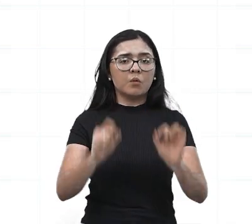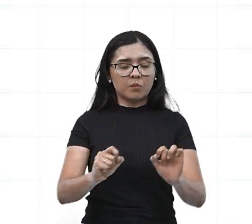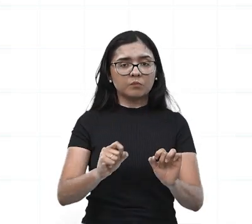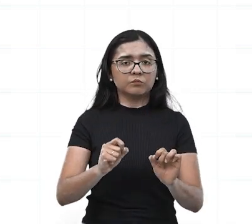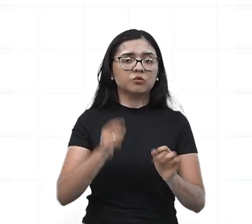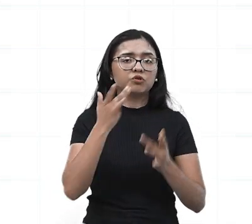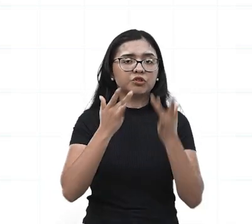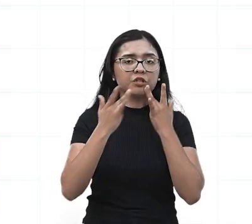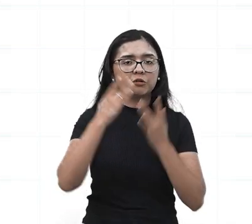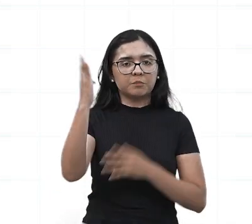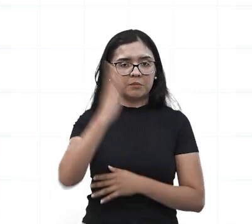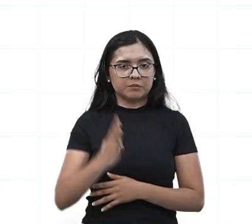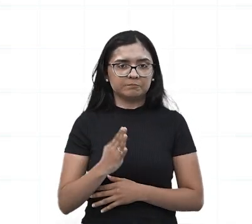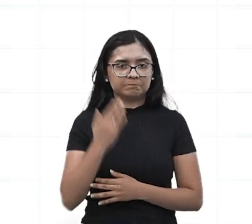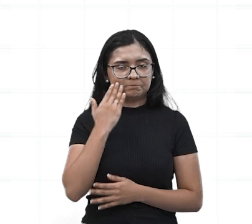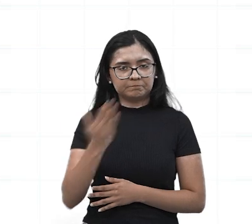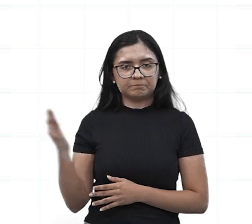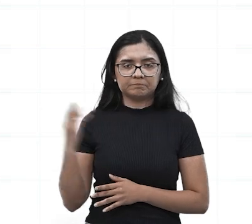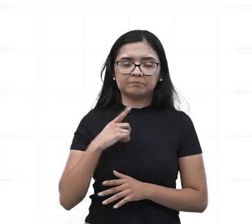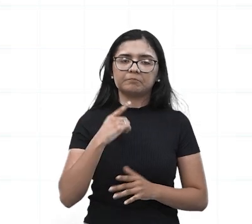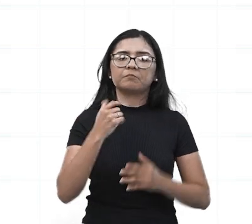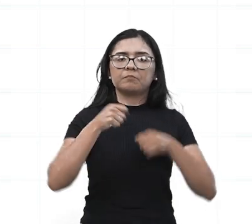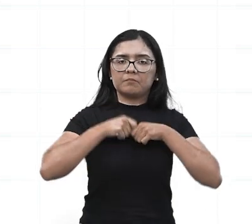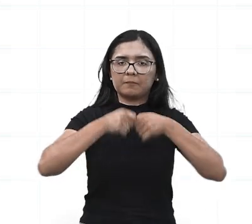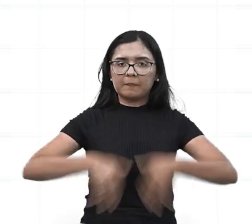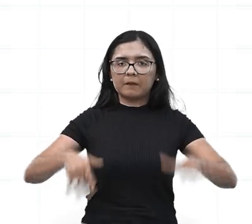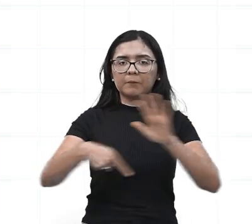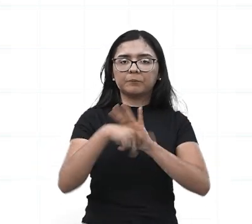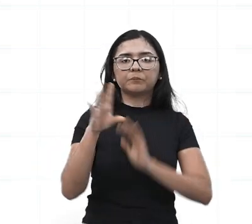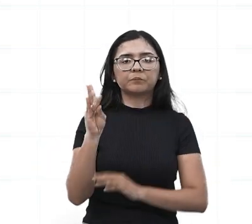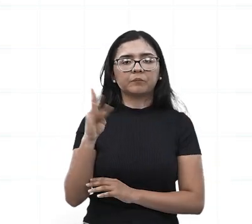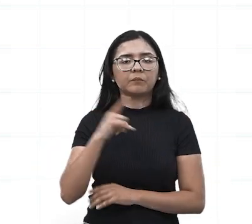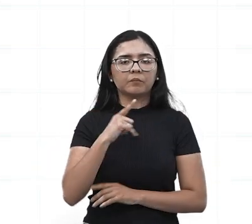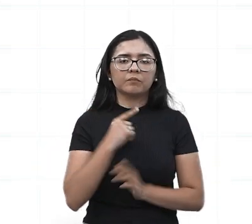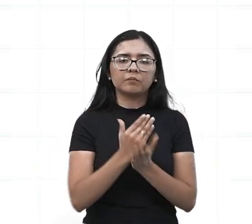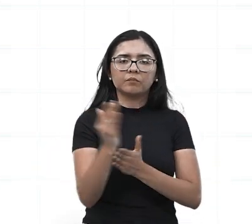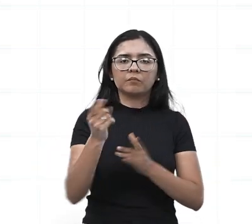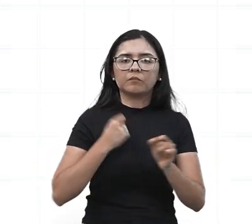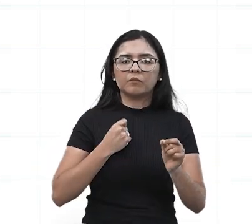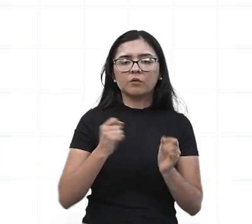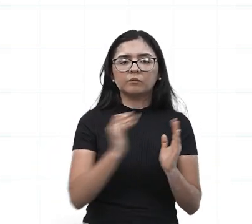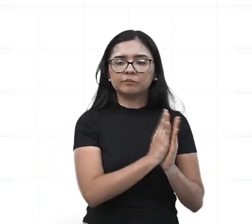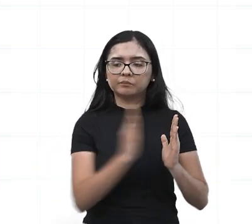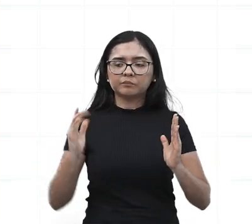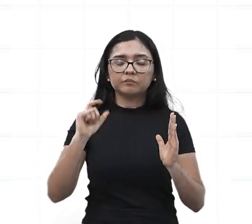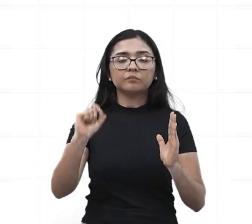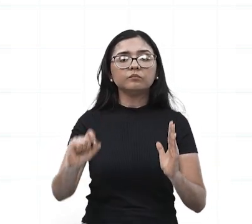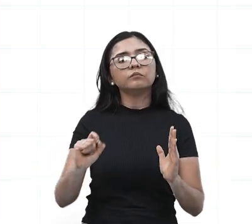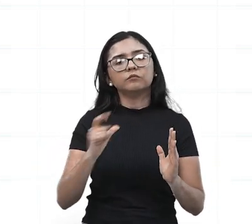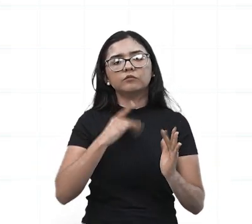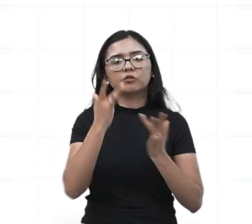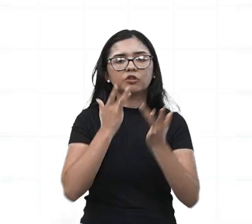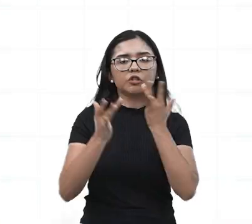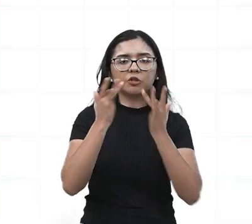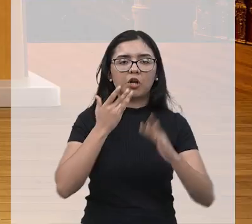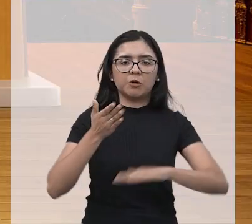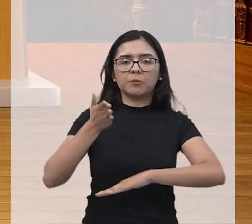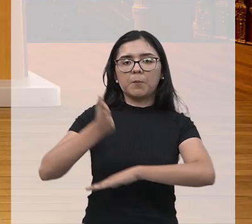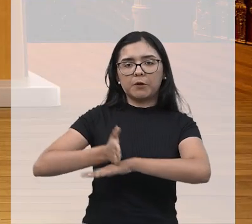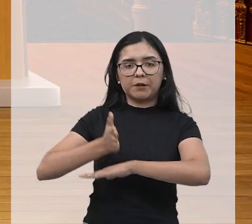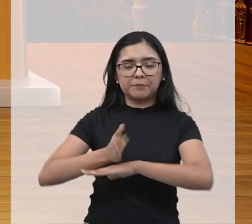obra Vestido de Noiva, que ela já inaugura aí um novo momento do teatro, que seria o teatro